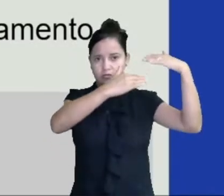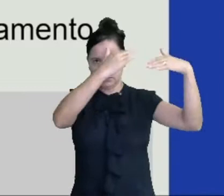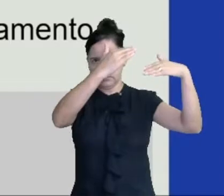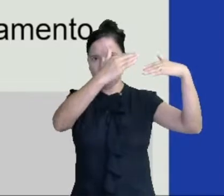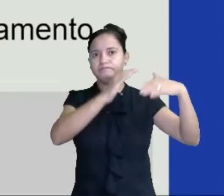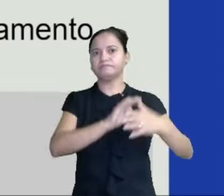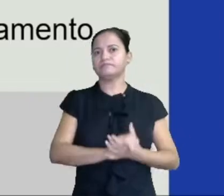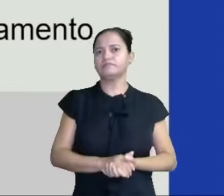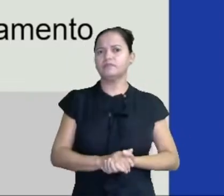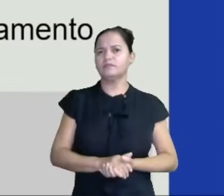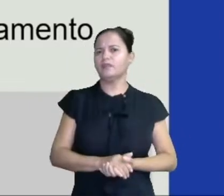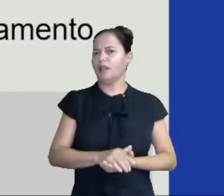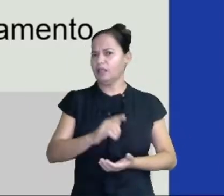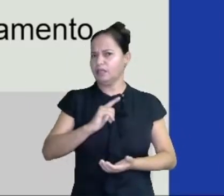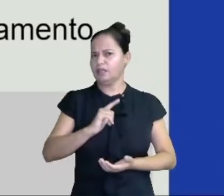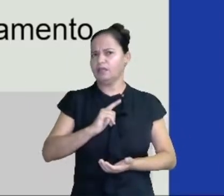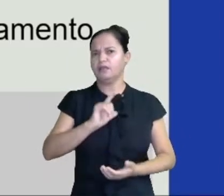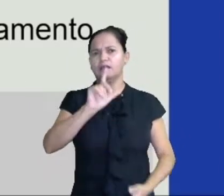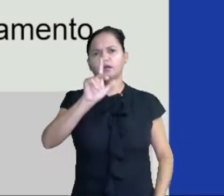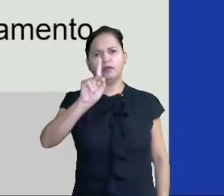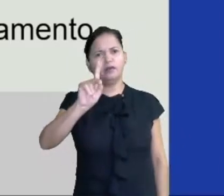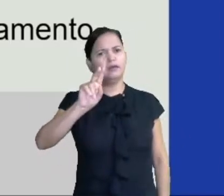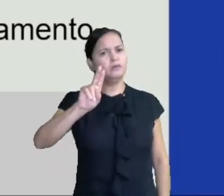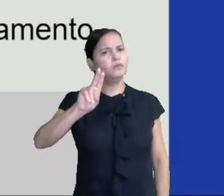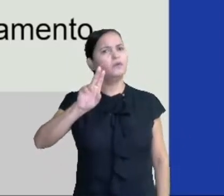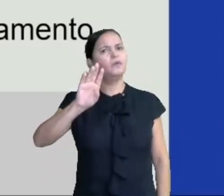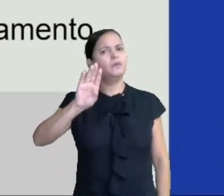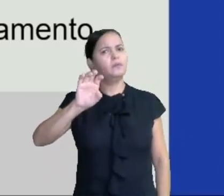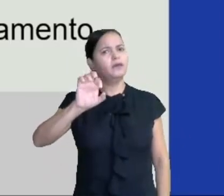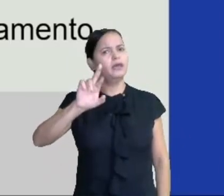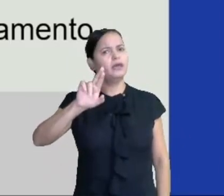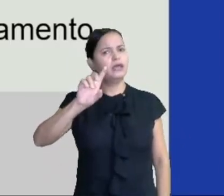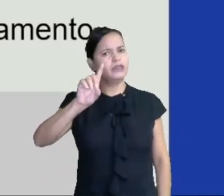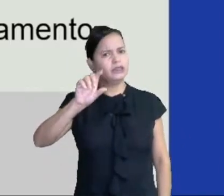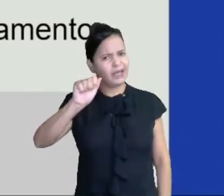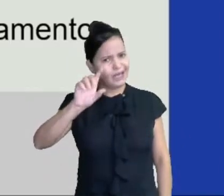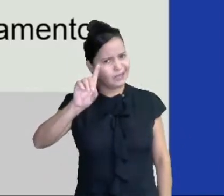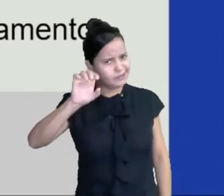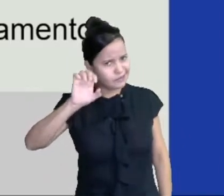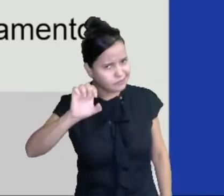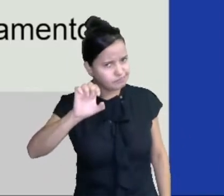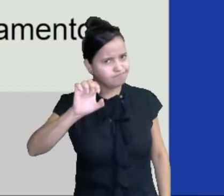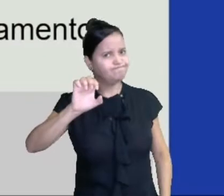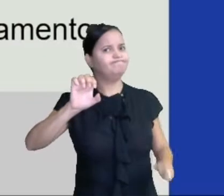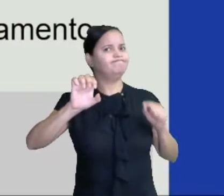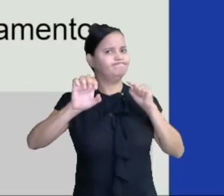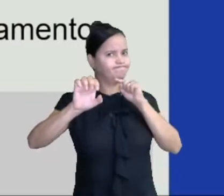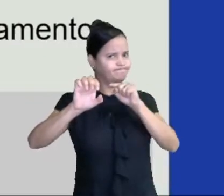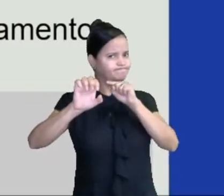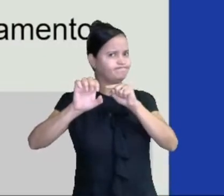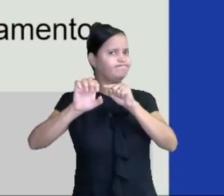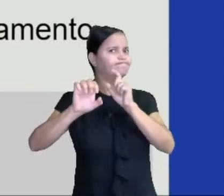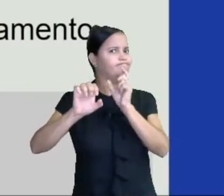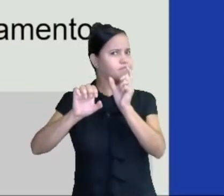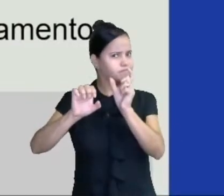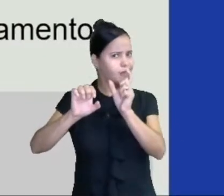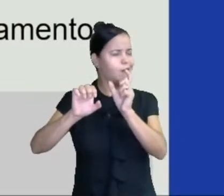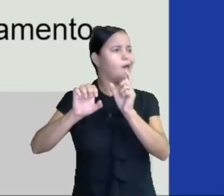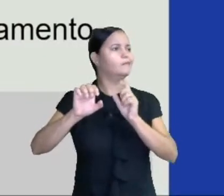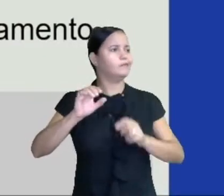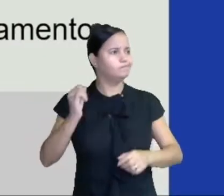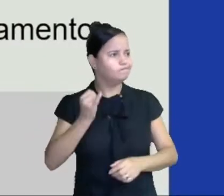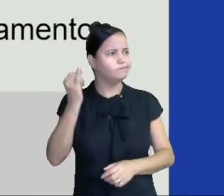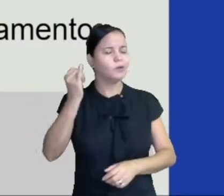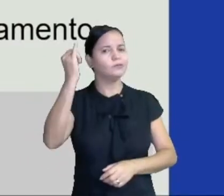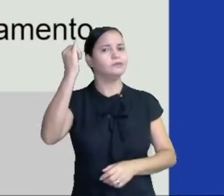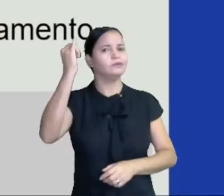é a puberdade. Qual é a habilidade que a gente espera construir, edificar com você? É analisar e explicar as